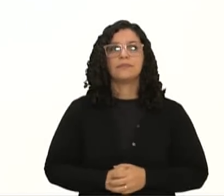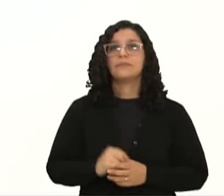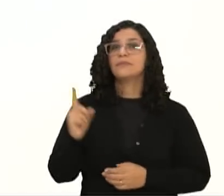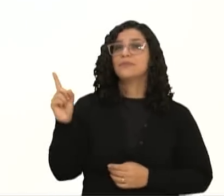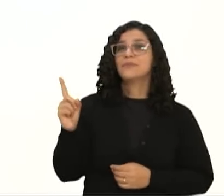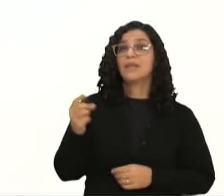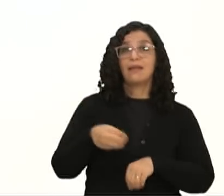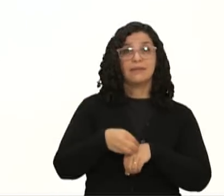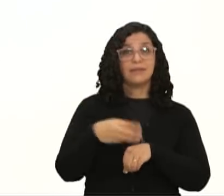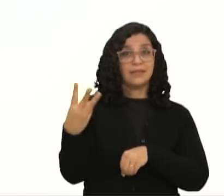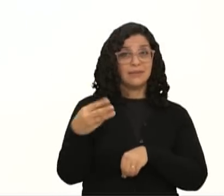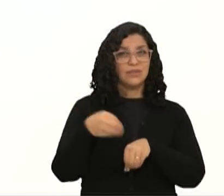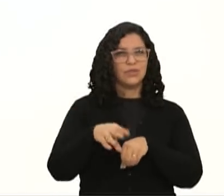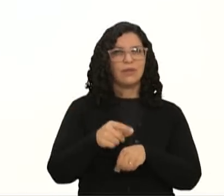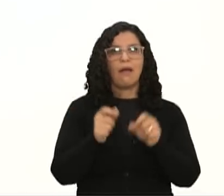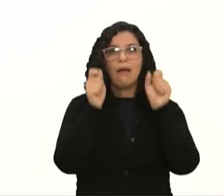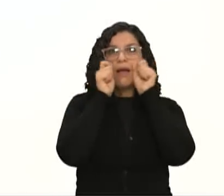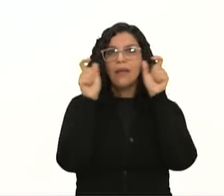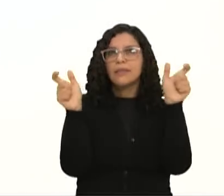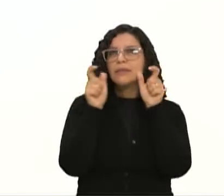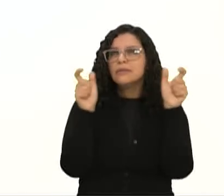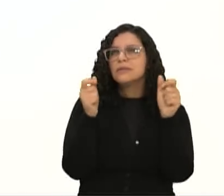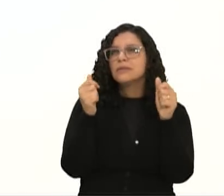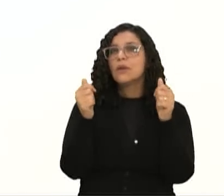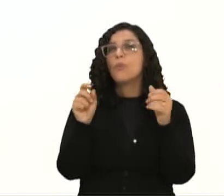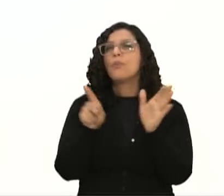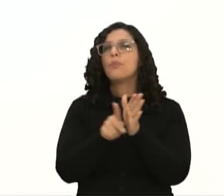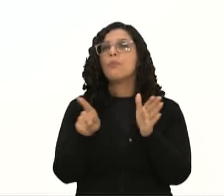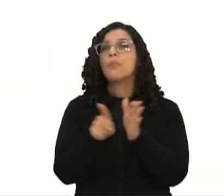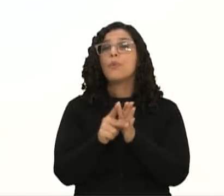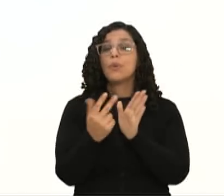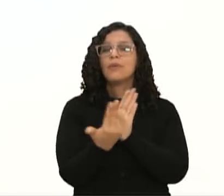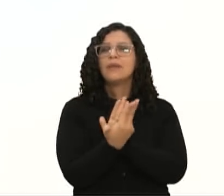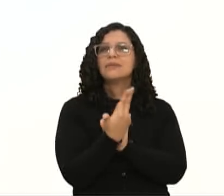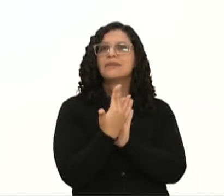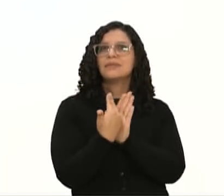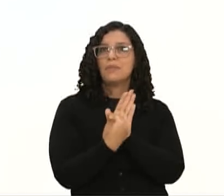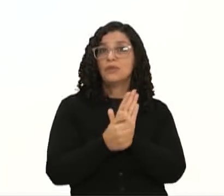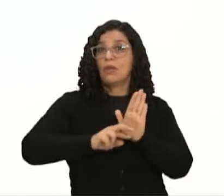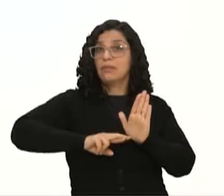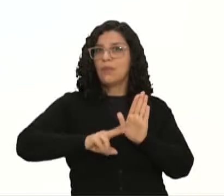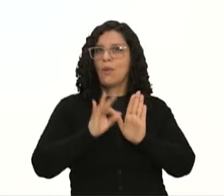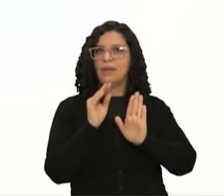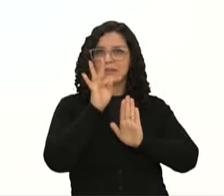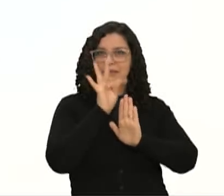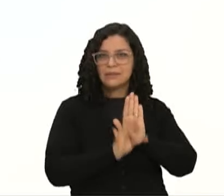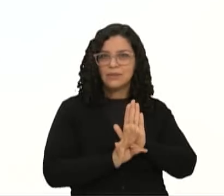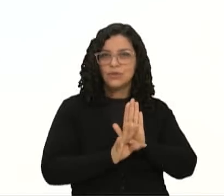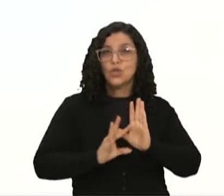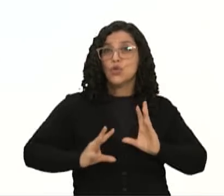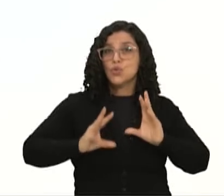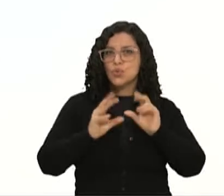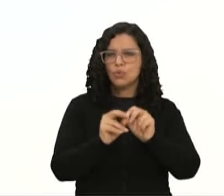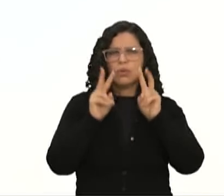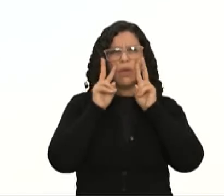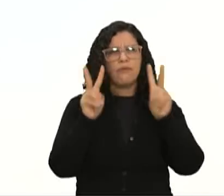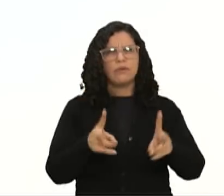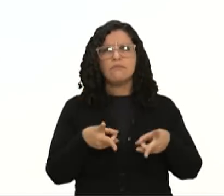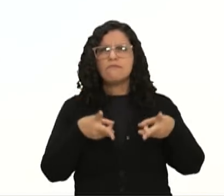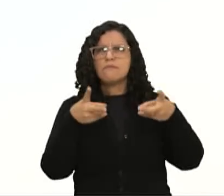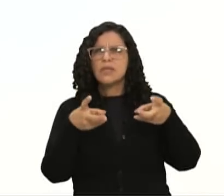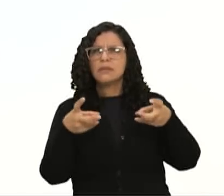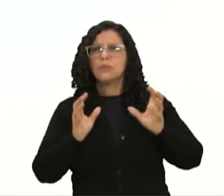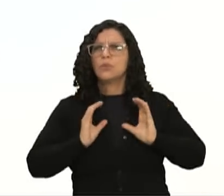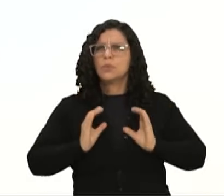E a terceira dica, preste atenção nas informações não verbais. Tudo que você vê durante a leitura é importante.